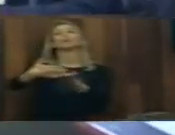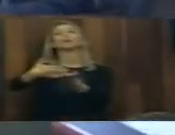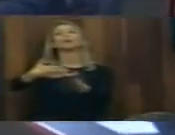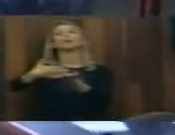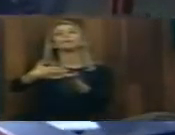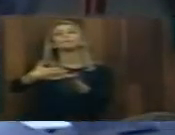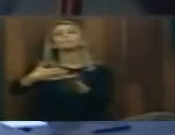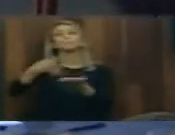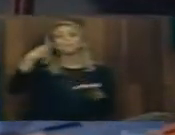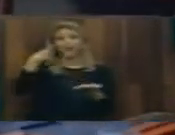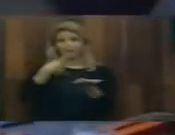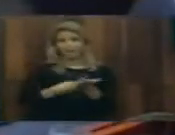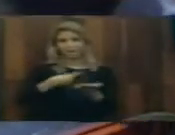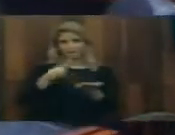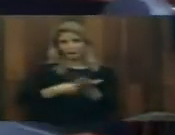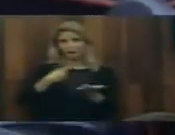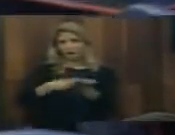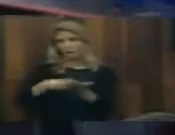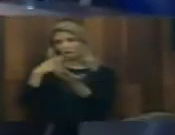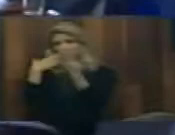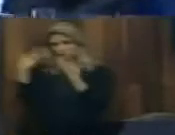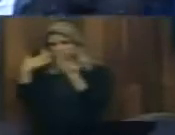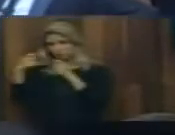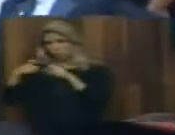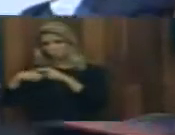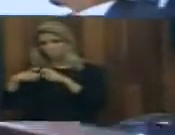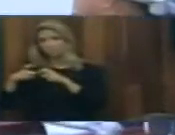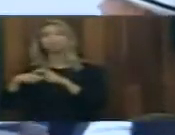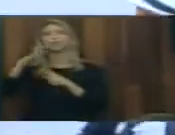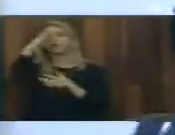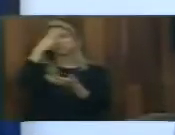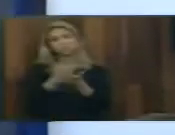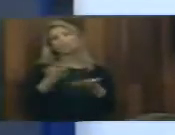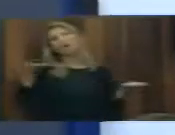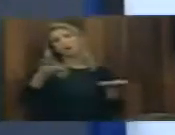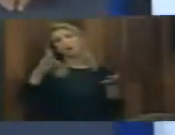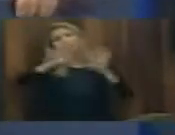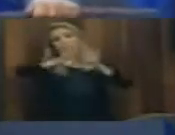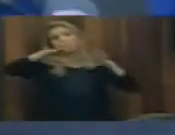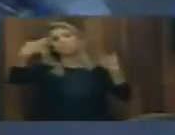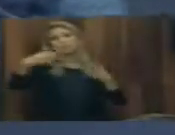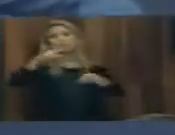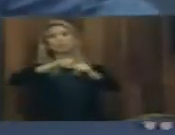o ESF vai abrir pela parte da manhã, 6 horas, onde as pessoas se encontrarão